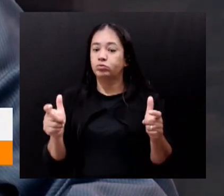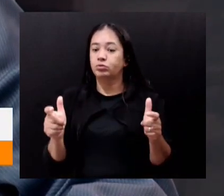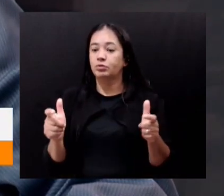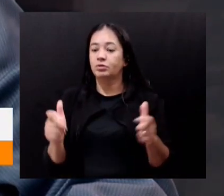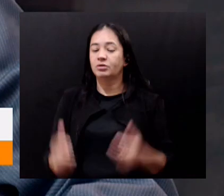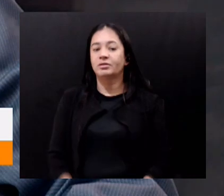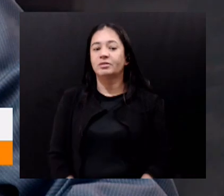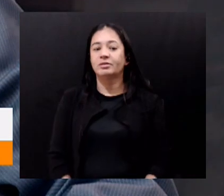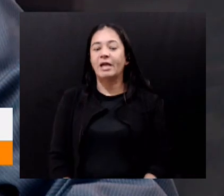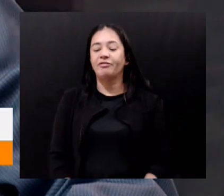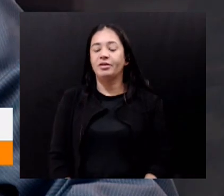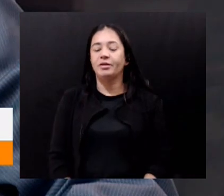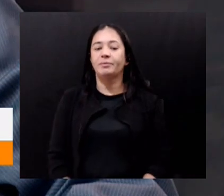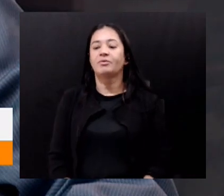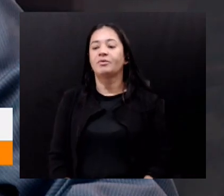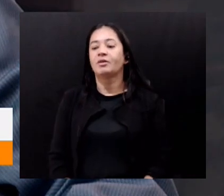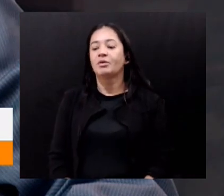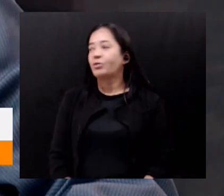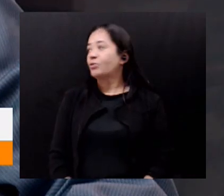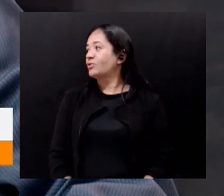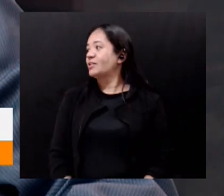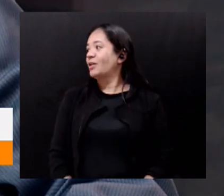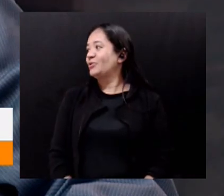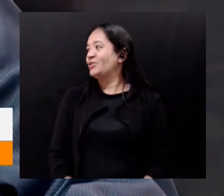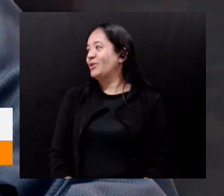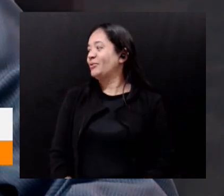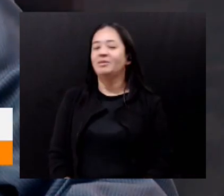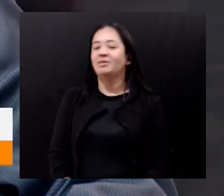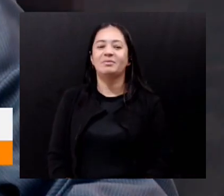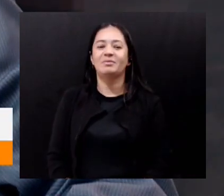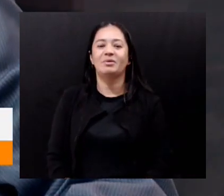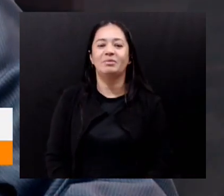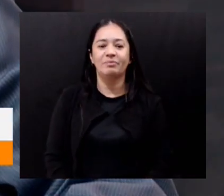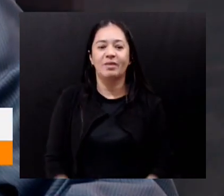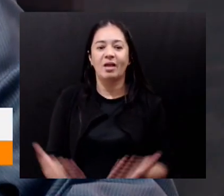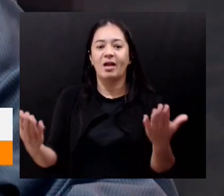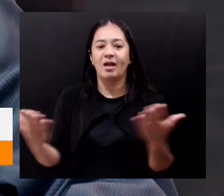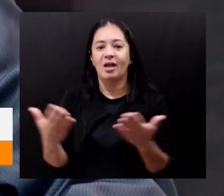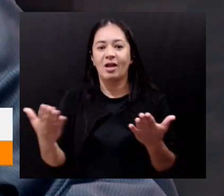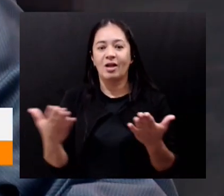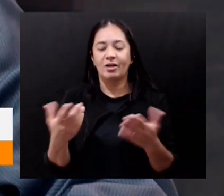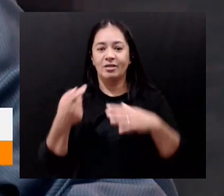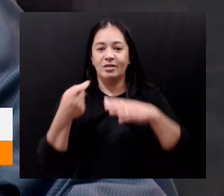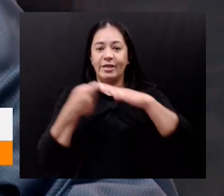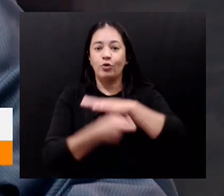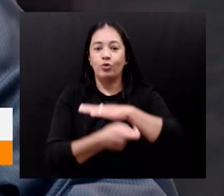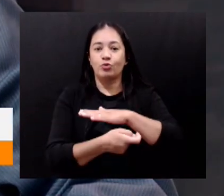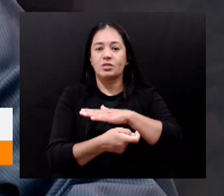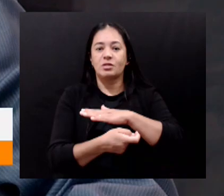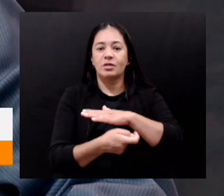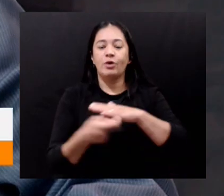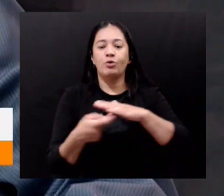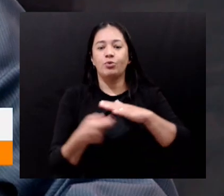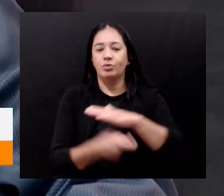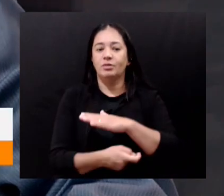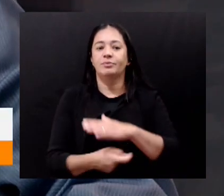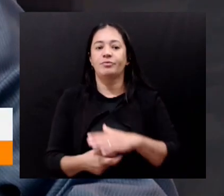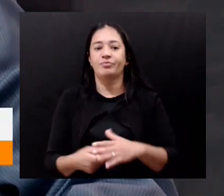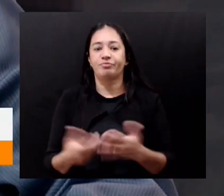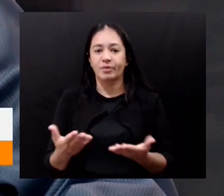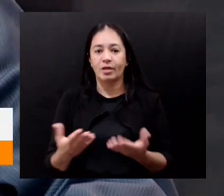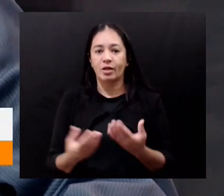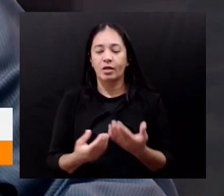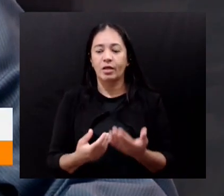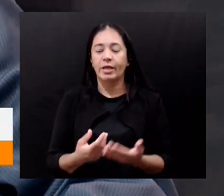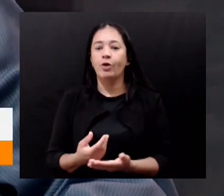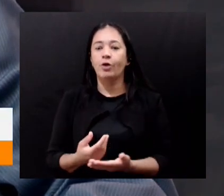vertentes agora, joguem esse investimento, esse investimento, que são custas judiciais que você tem que pagar, Uhum. para frente.